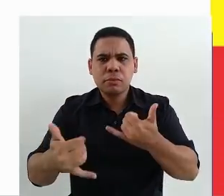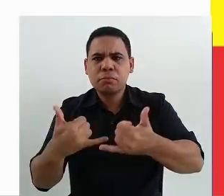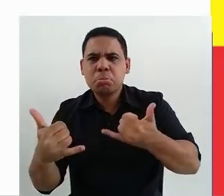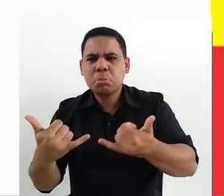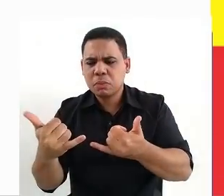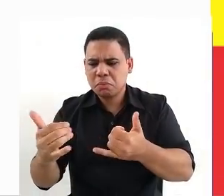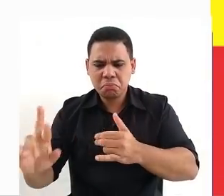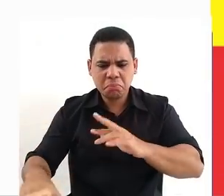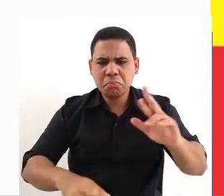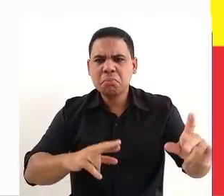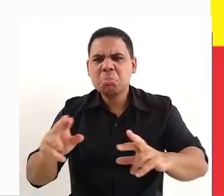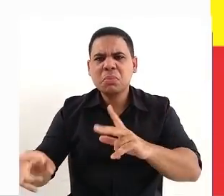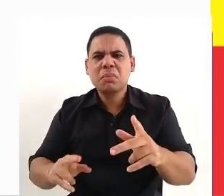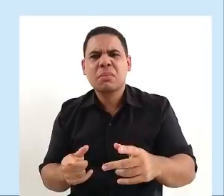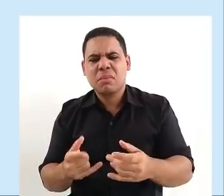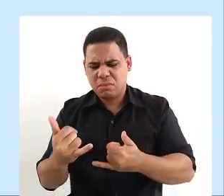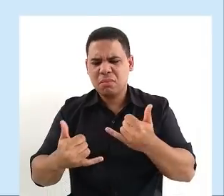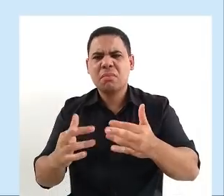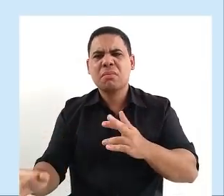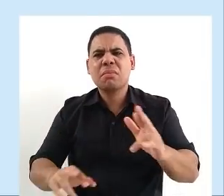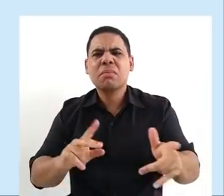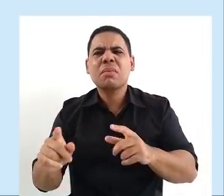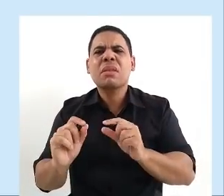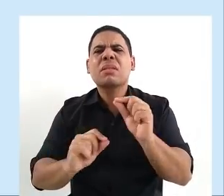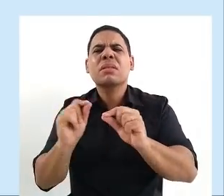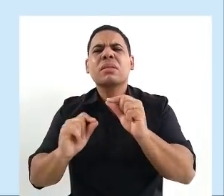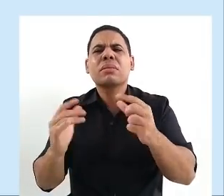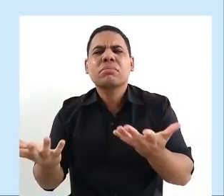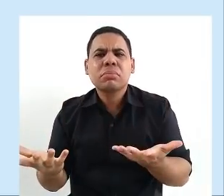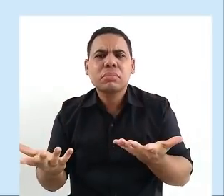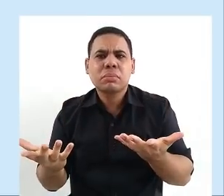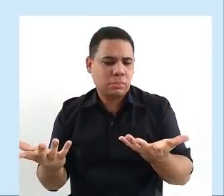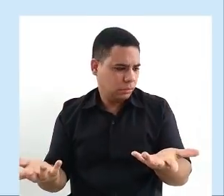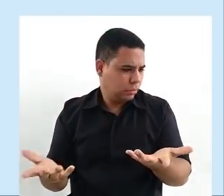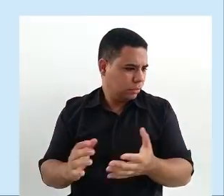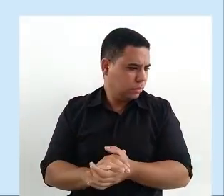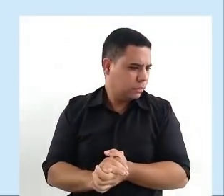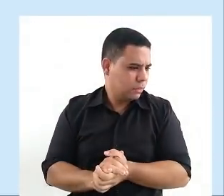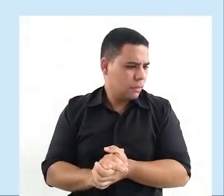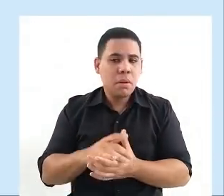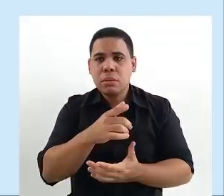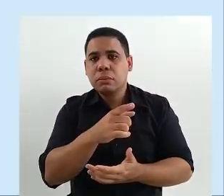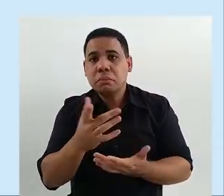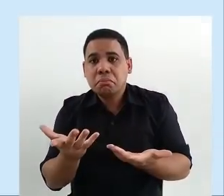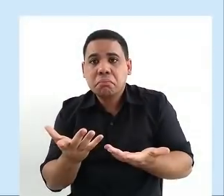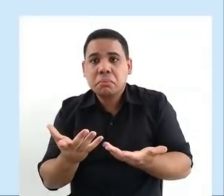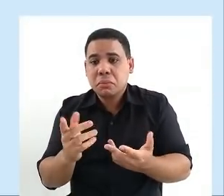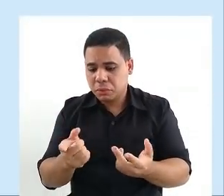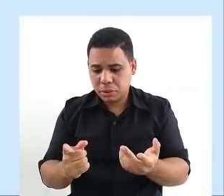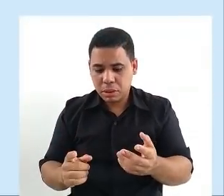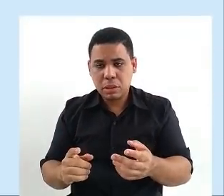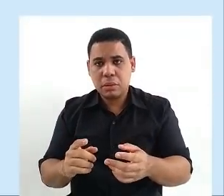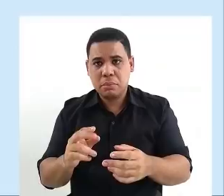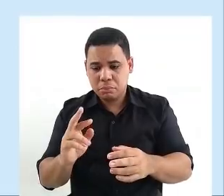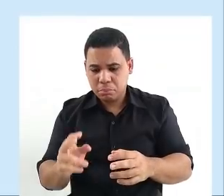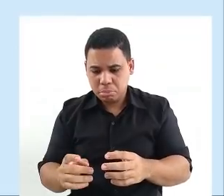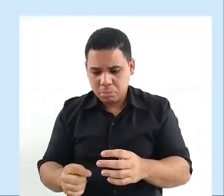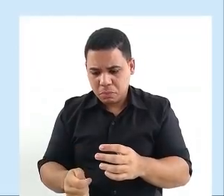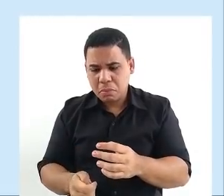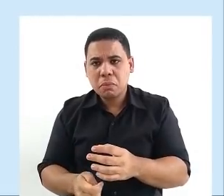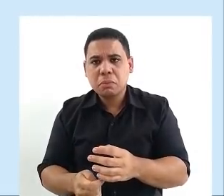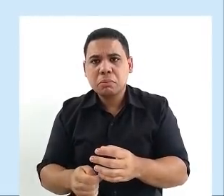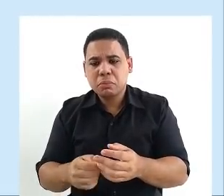produzem resultados diferentes. Milena, meu Deus do céu, traduz o que aqui está querendo dizer. Ora, um